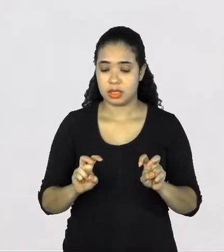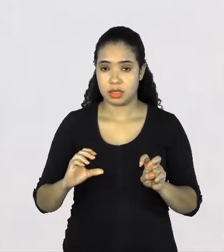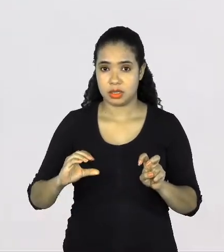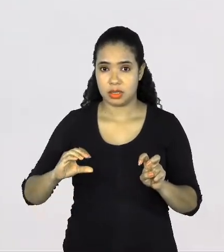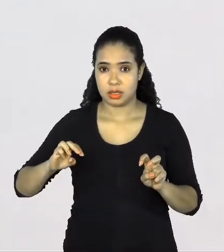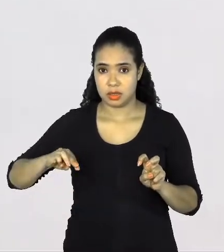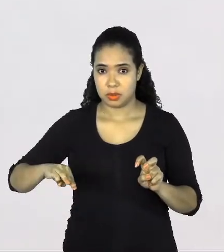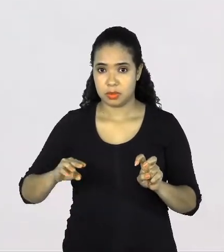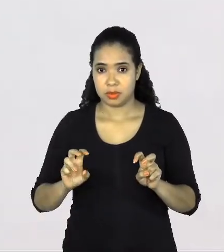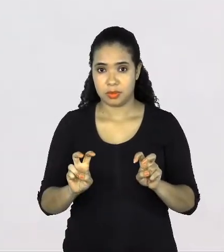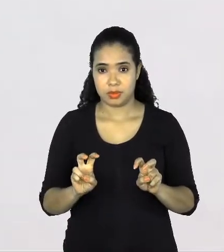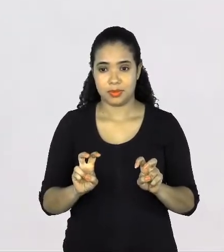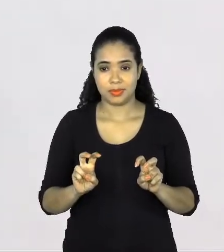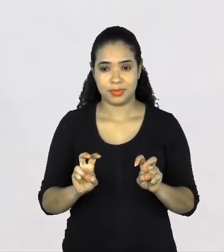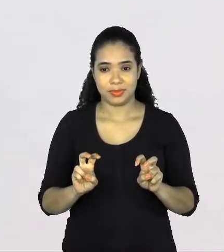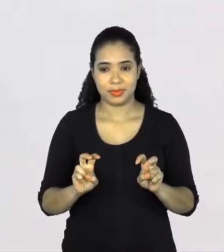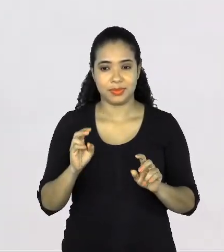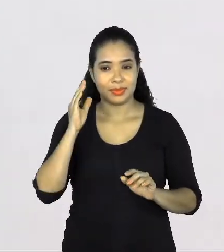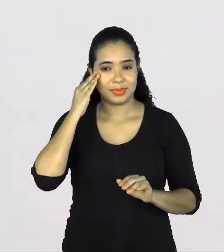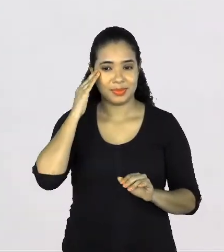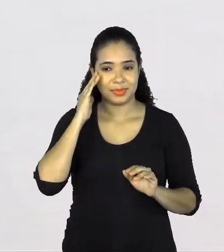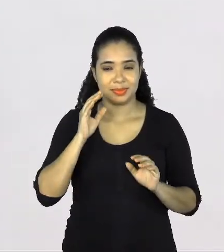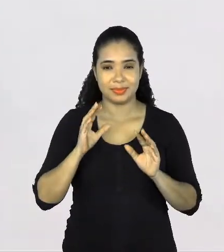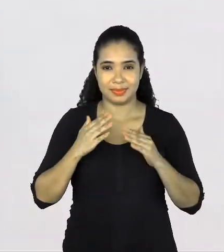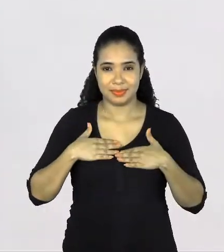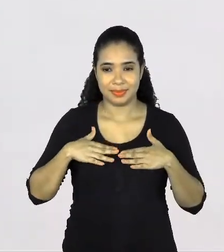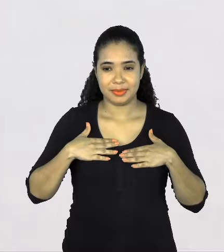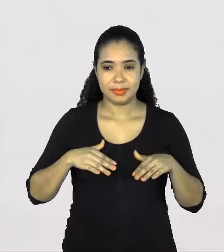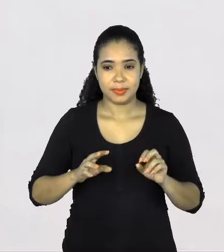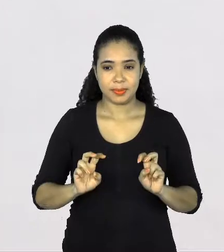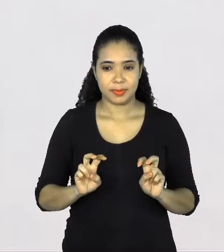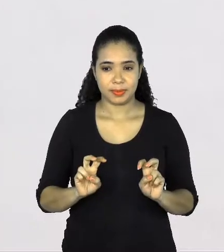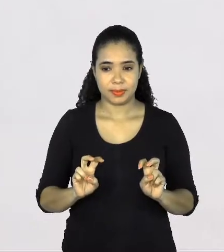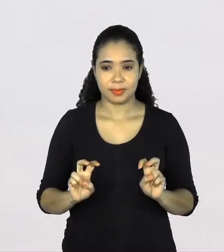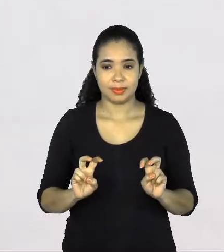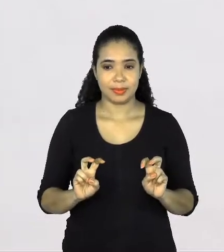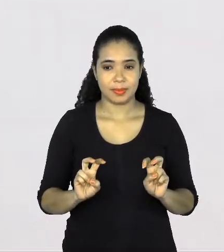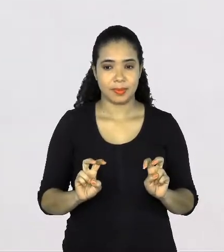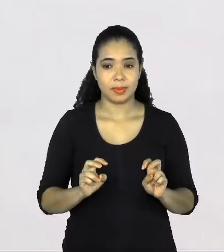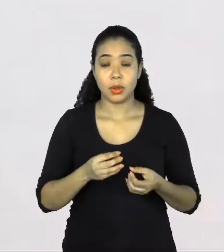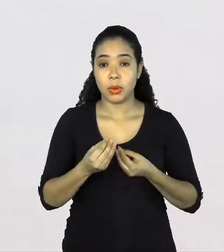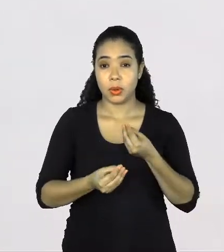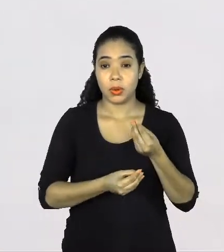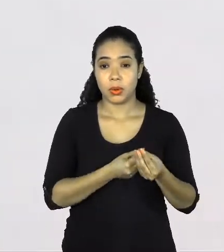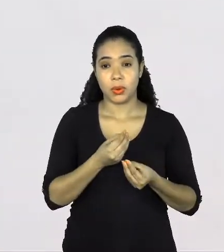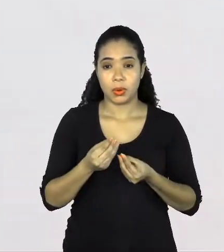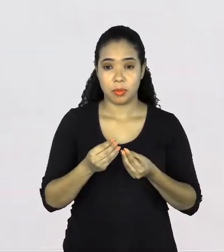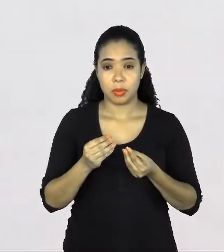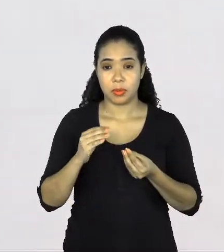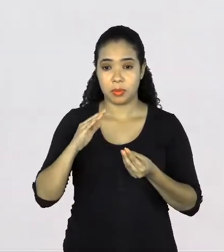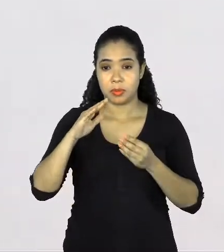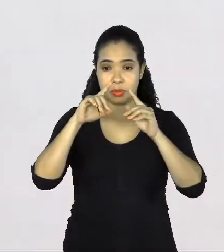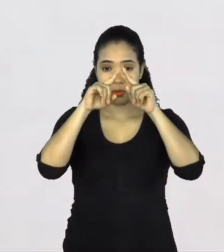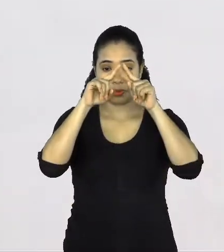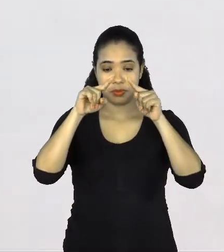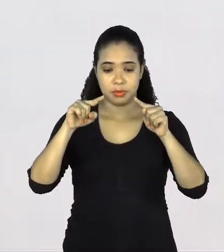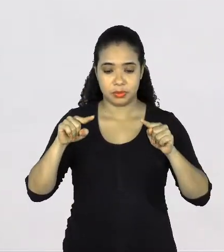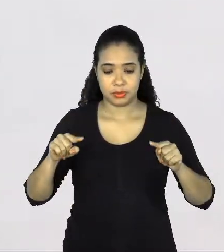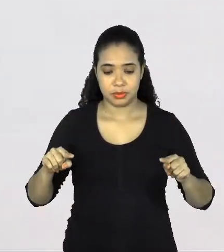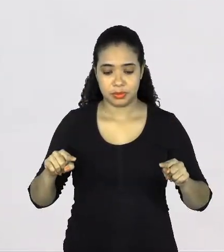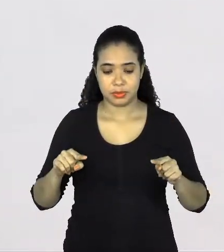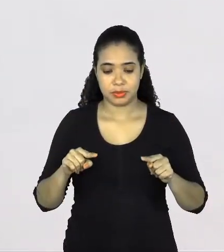Tranquilo? Percebam então que aqui eu tenho um triângulo retângulo, ok? Como ele era um triângulo equilátero, isso